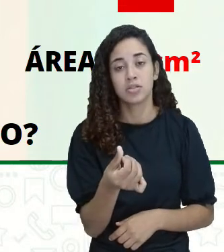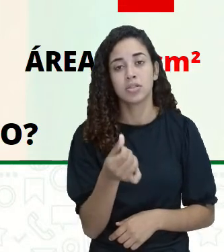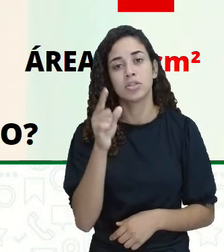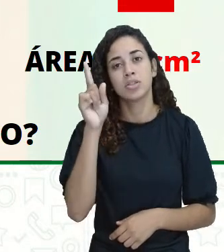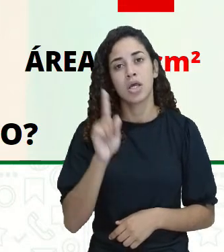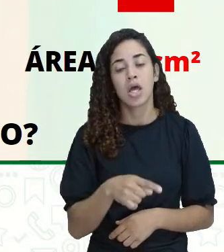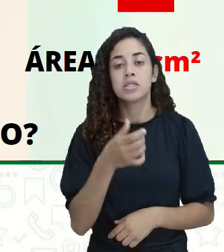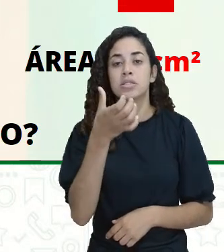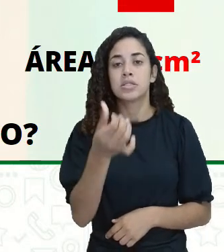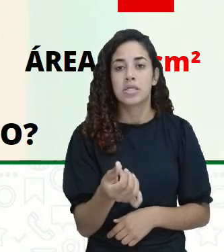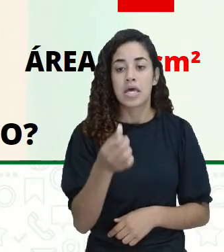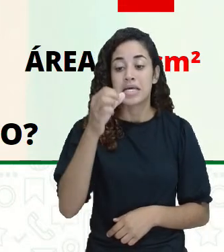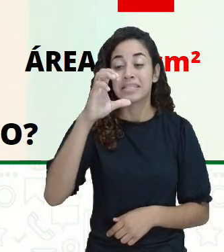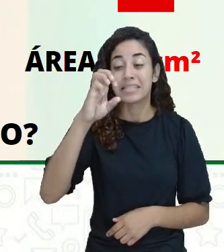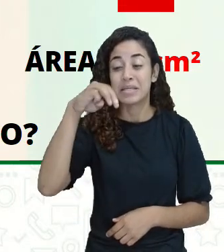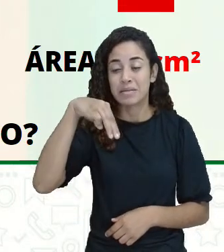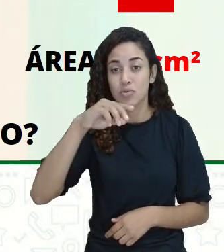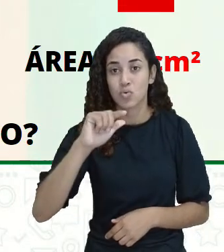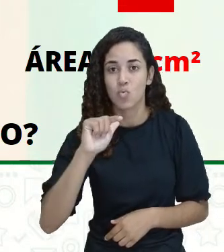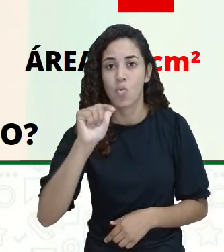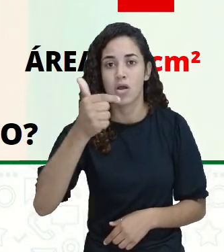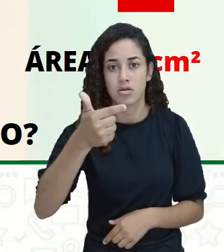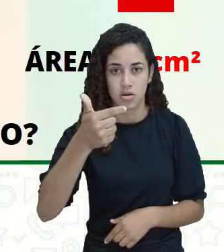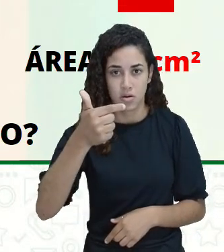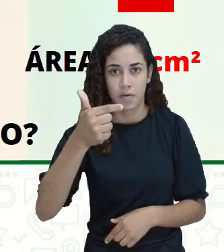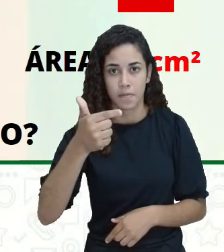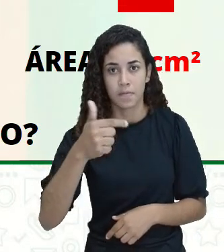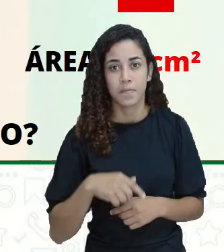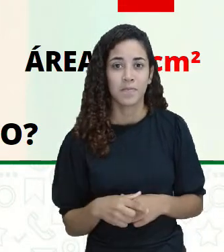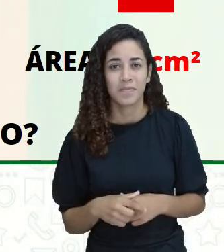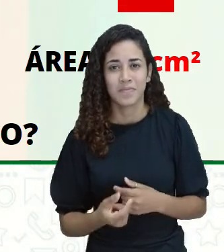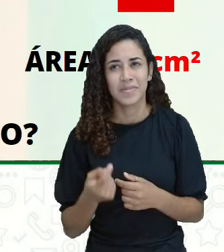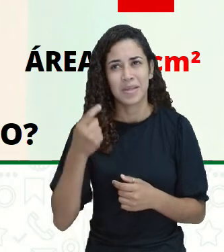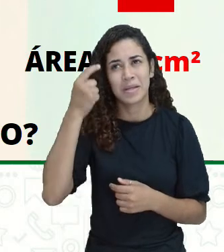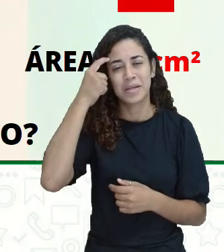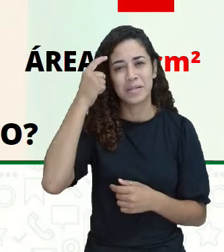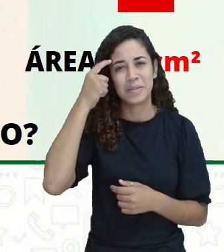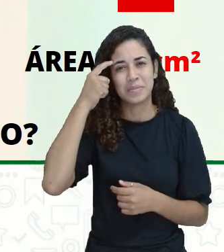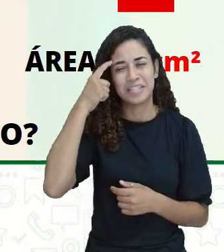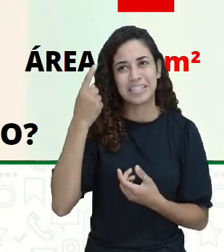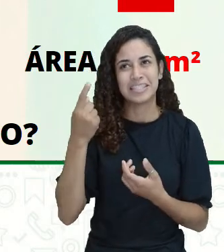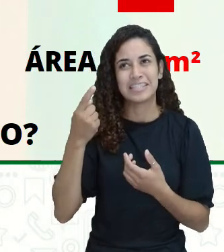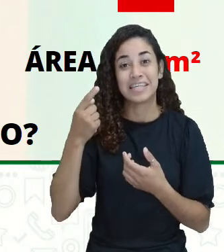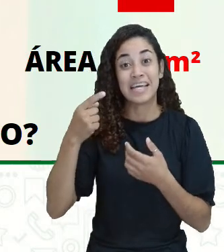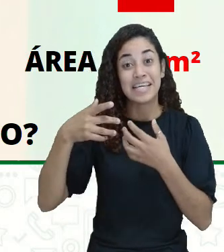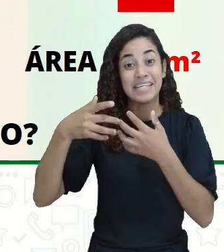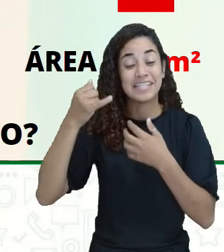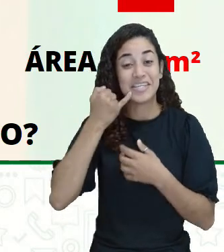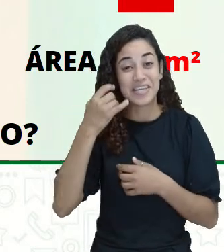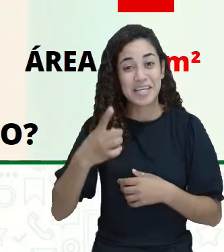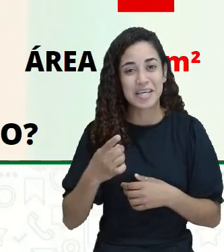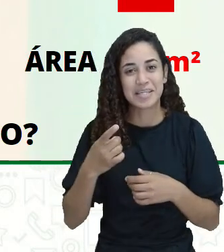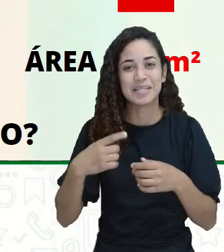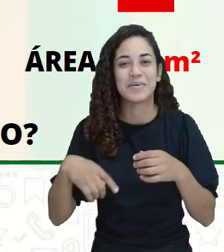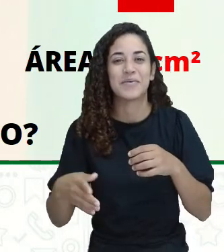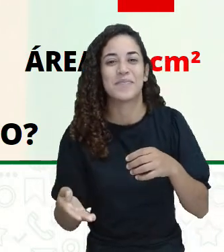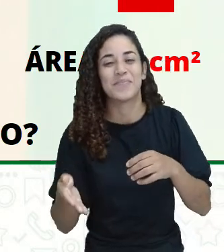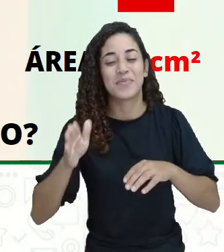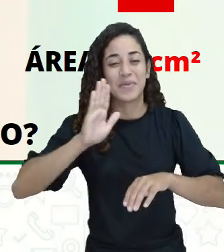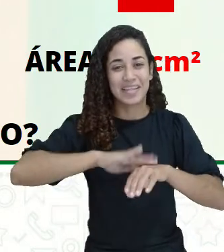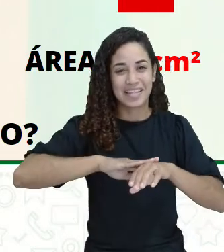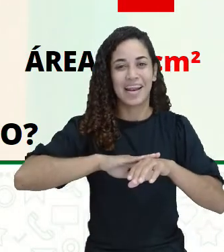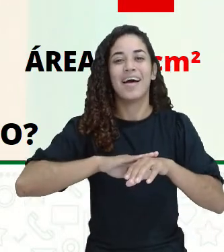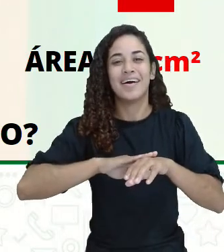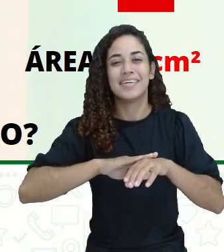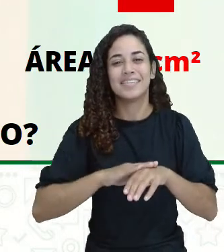6 centímetros quadrados. A cabeça da Ingrid ficou bem em cima dos 6, mas 6 centímetros